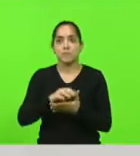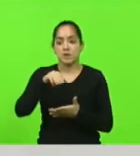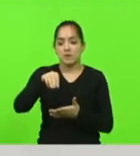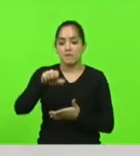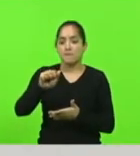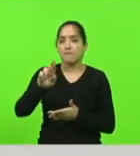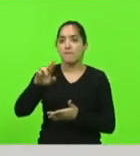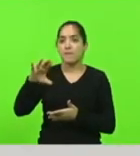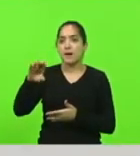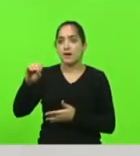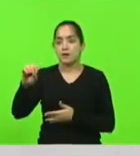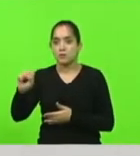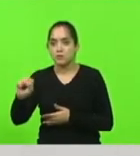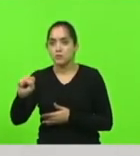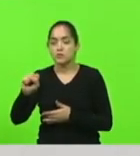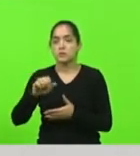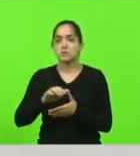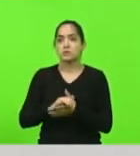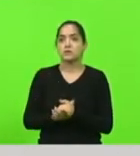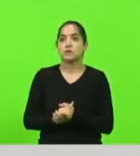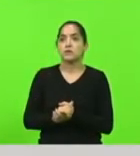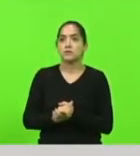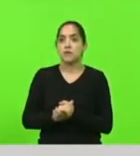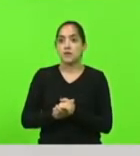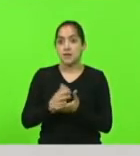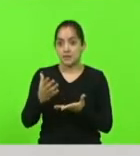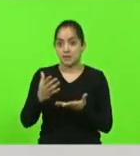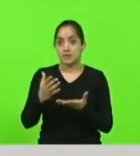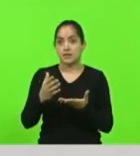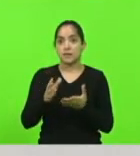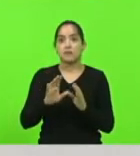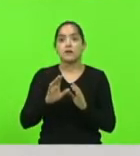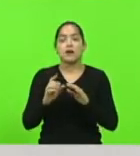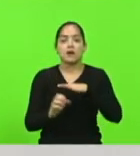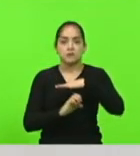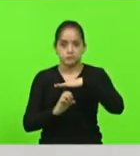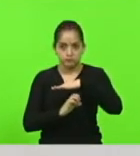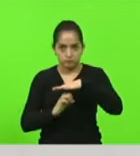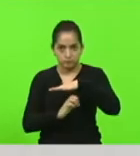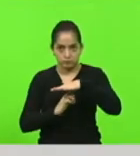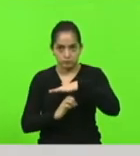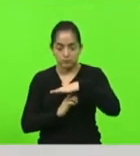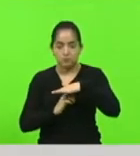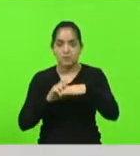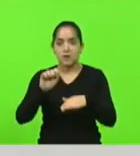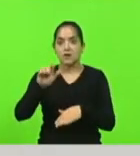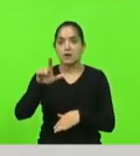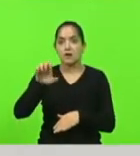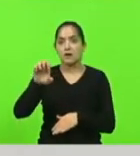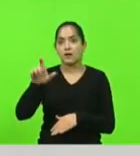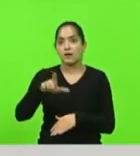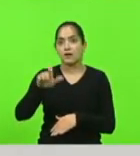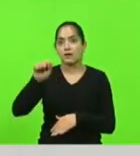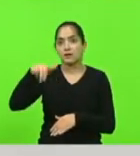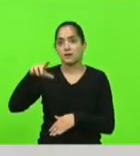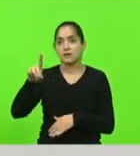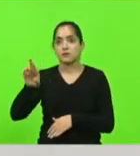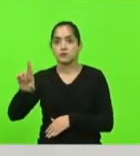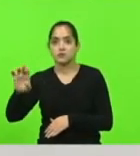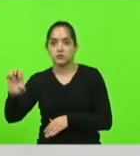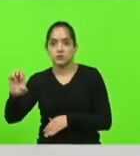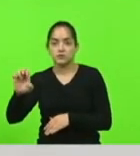Gomes, Zé Trovão, e aos empresários Turíbio Torres e Alexandre Urbano